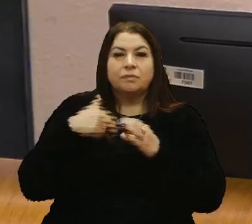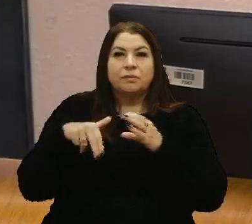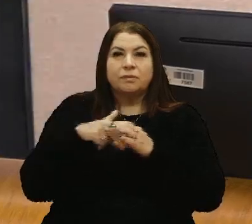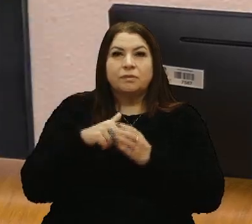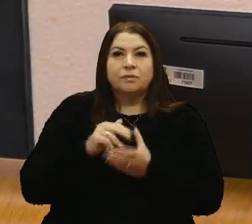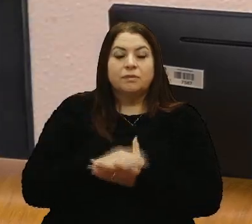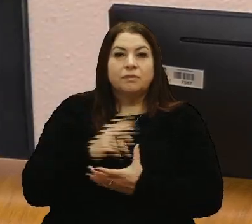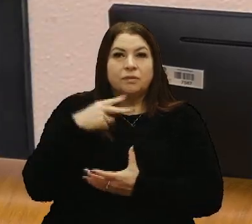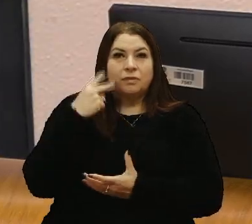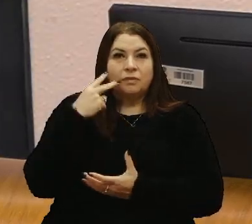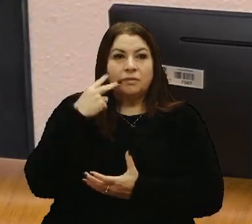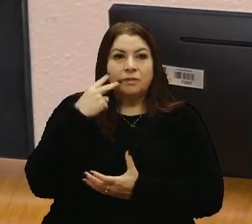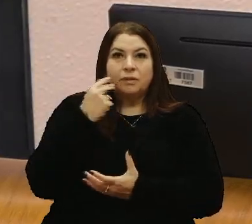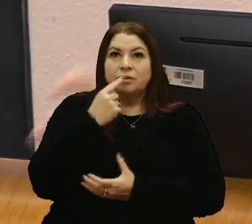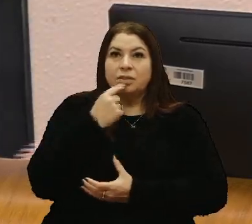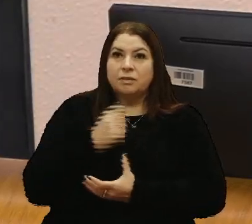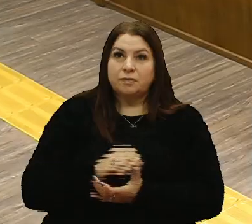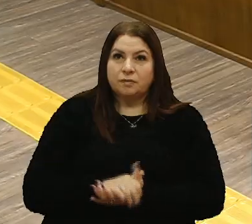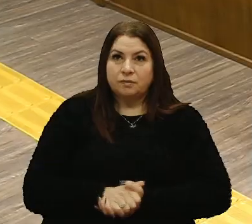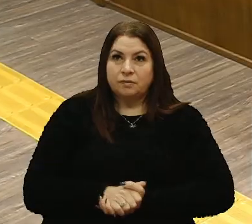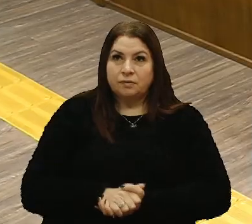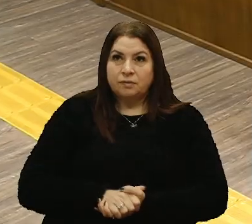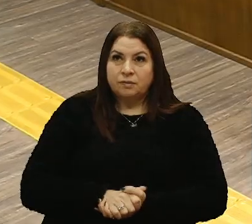Com a palavra, a vereadora Rose Frigério.